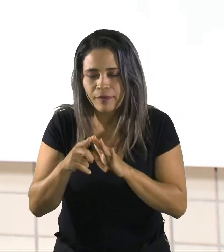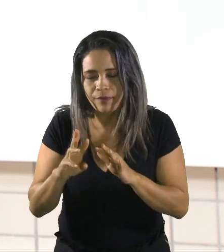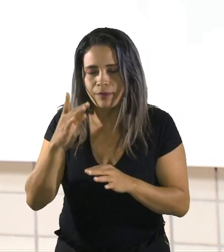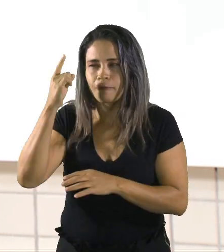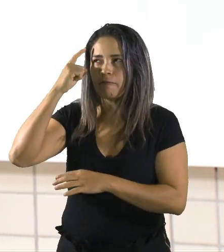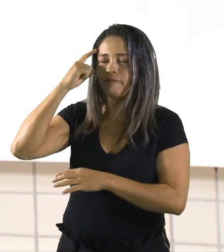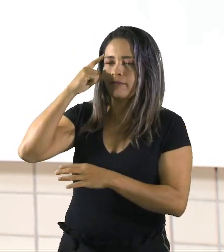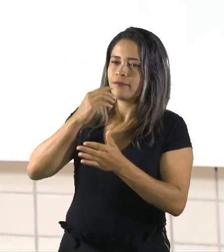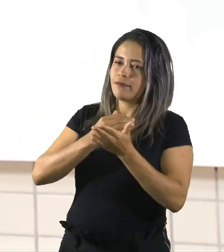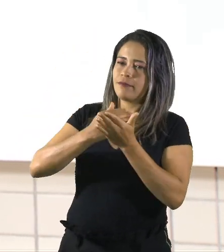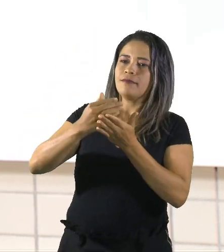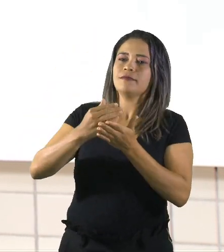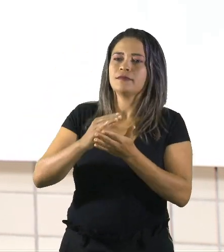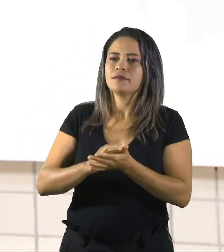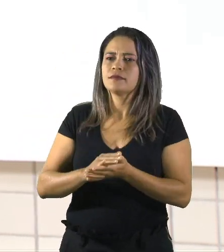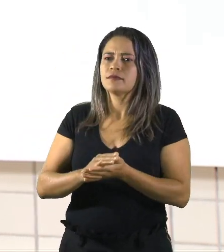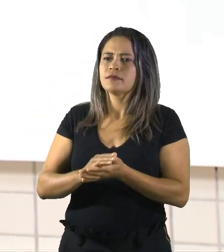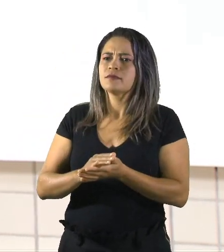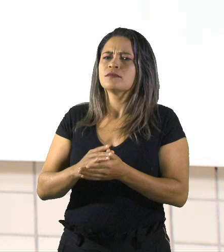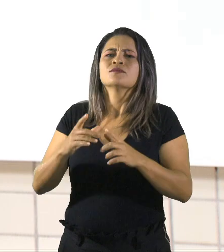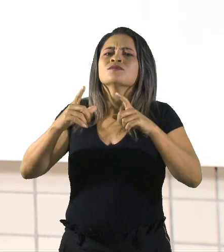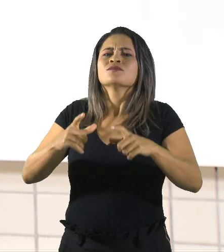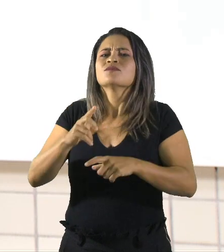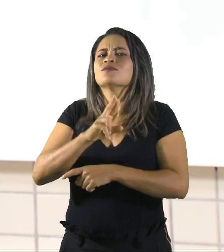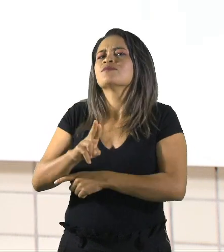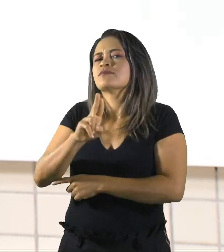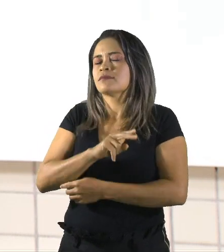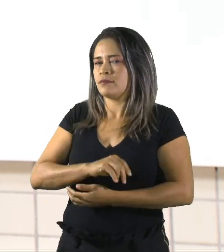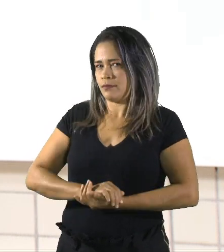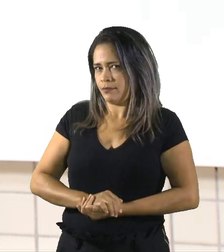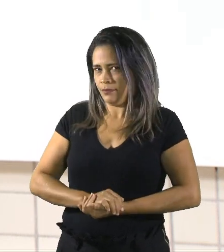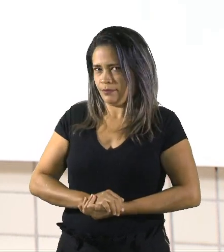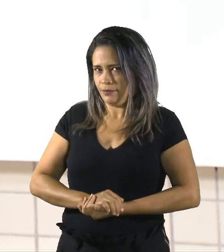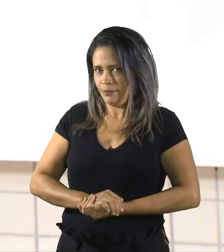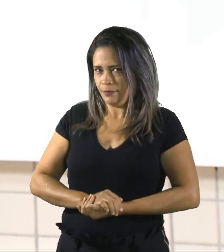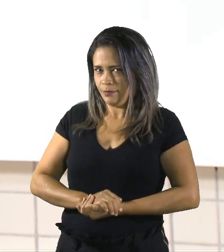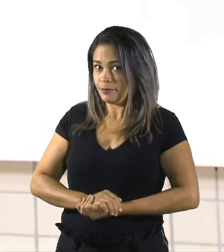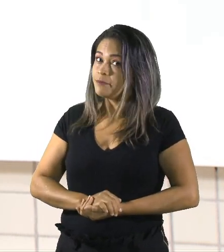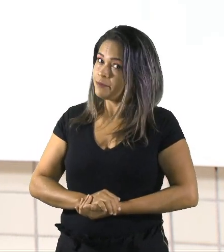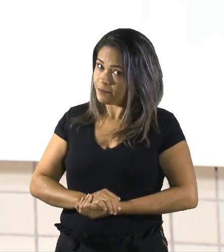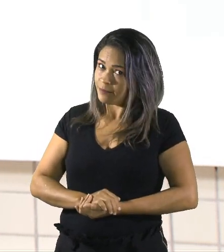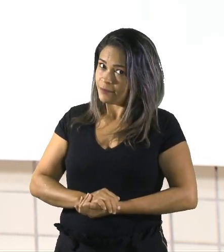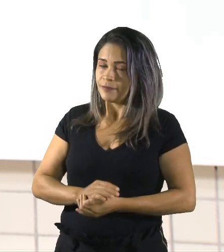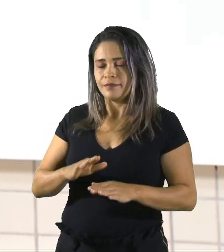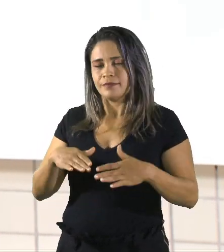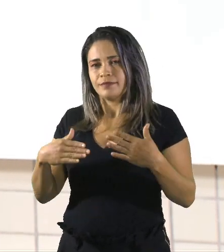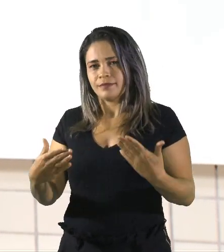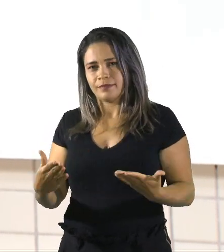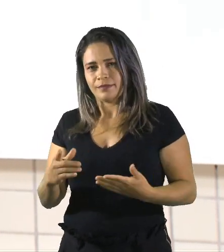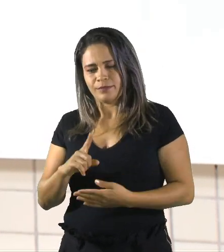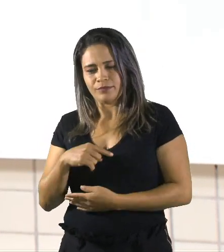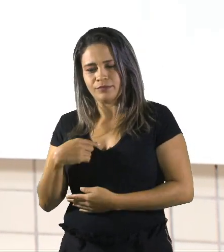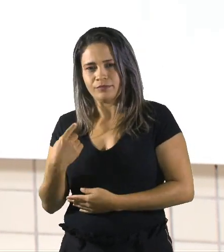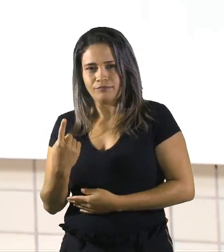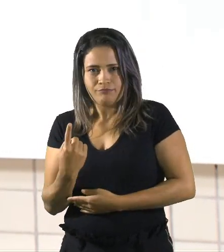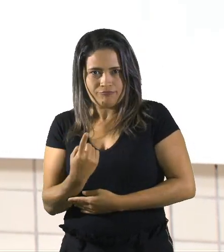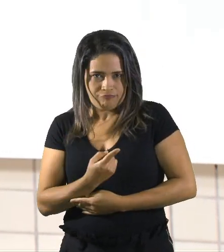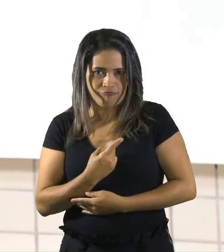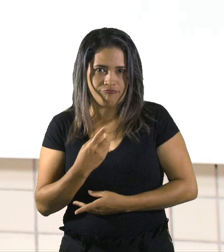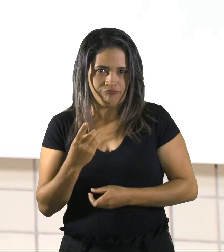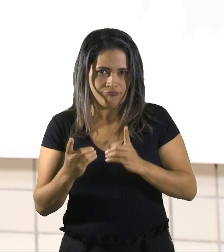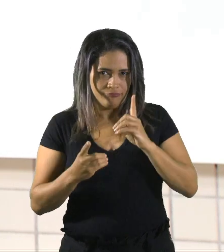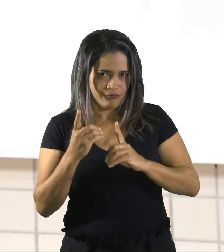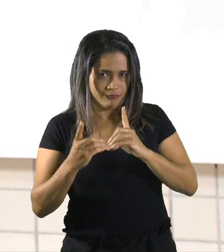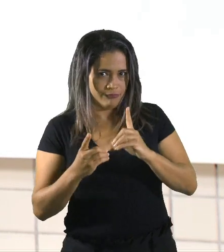a seguinte, onde é que eu vou usar isso? Né? Então, vamos fazer mudar um pouco essa dinâmica e vamos